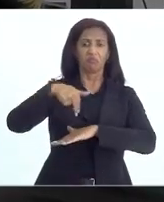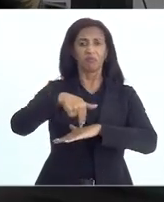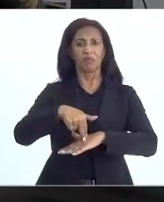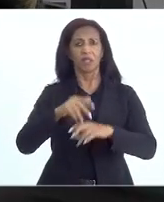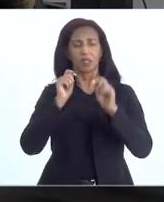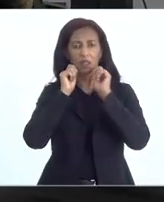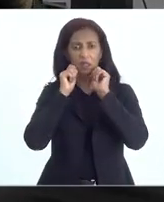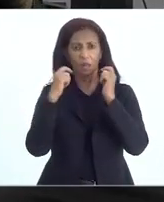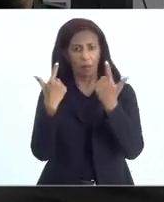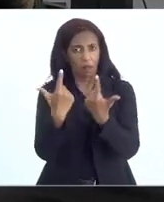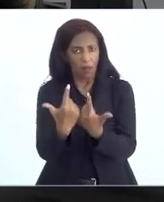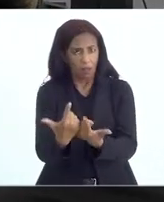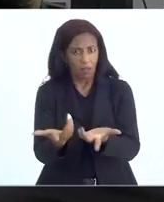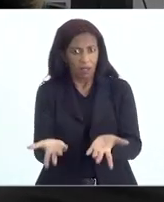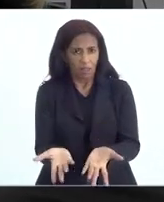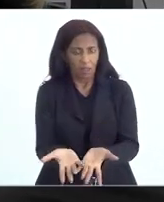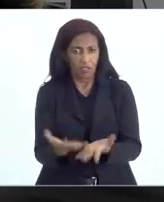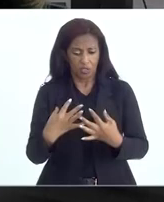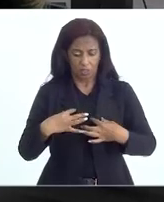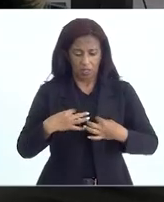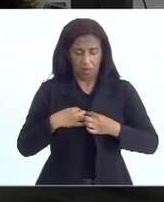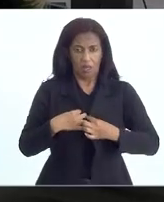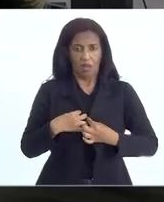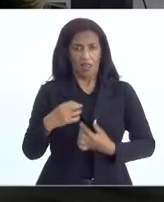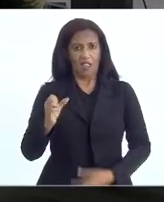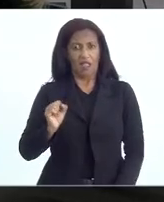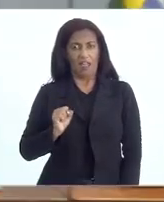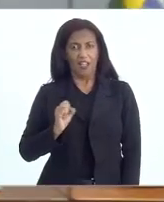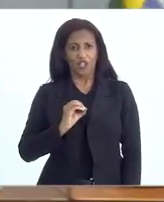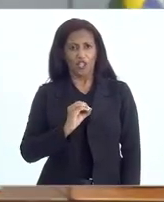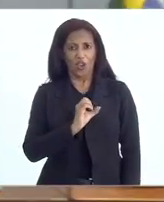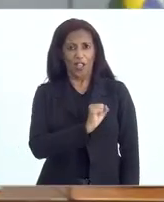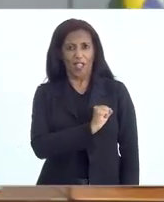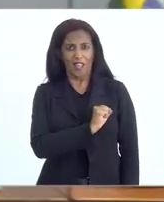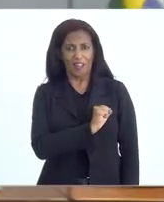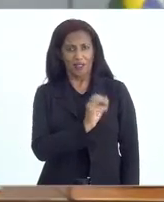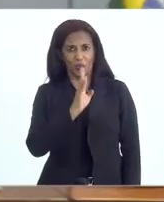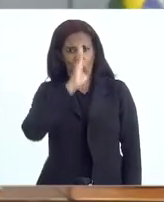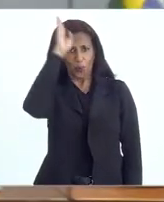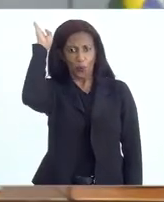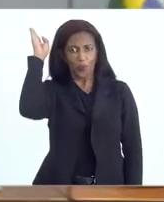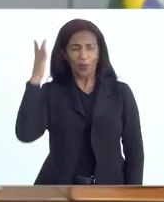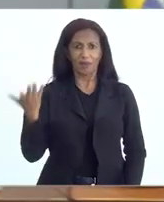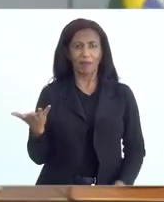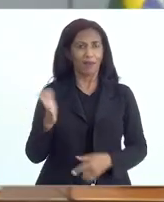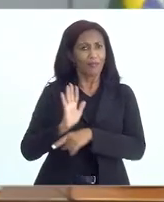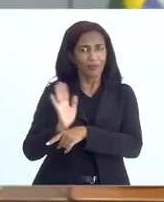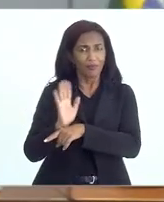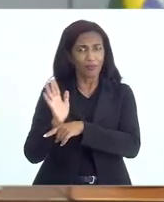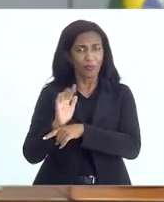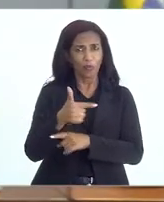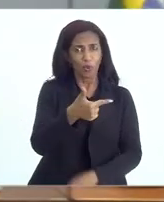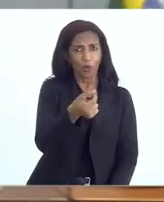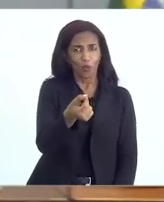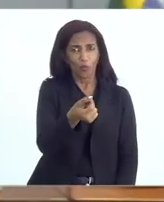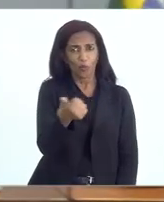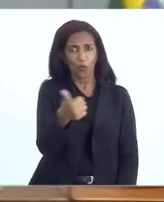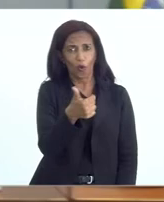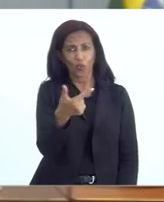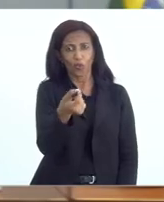para a porta da Assembleia Assembleia Legislativa com a camisa SOS bombeiros Eu assisti esse filme desde 2011 2012